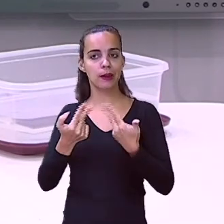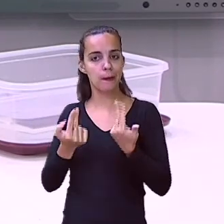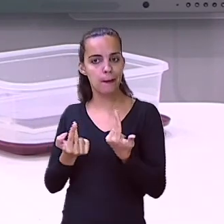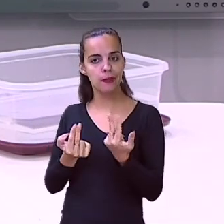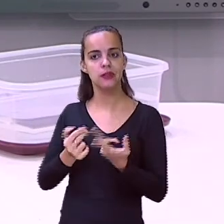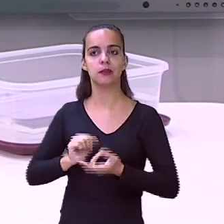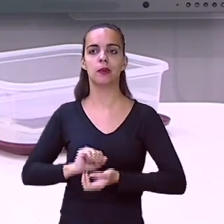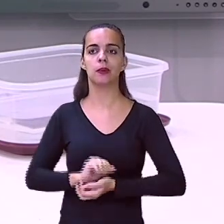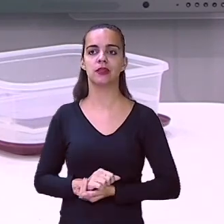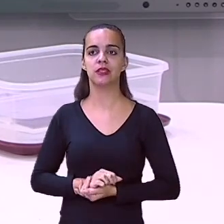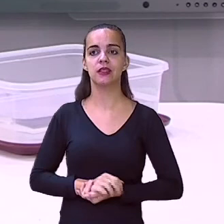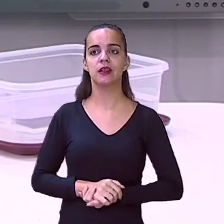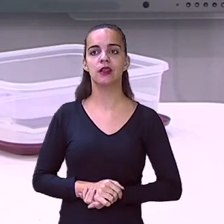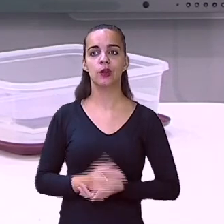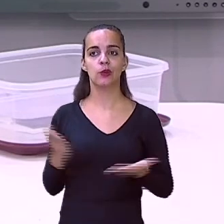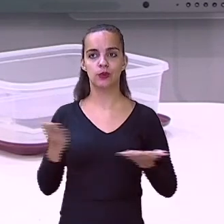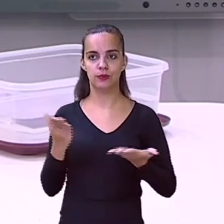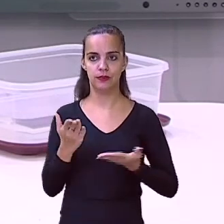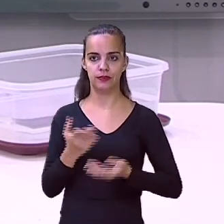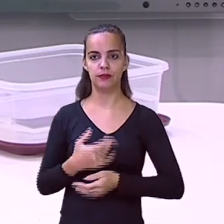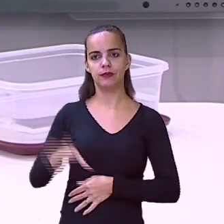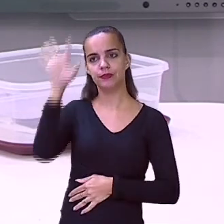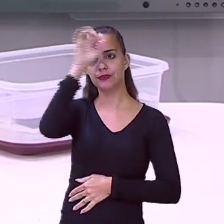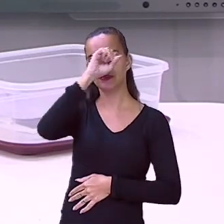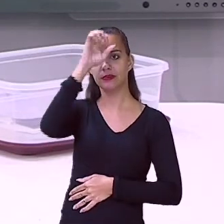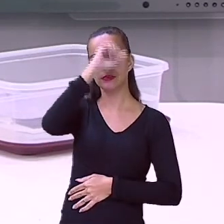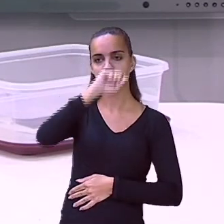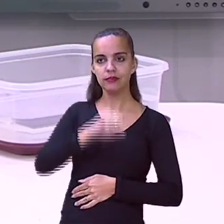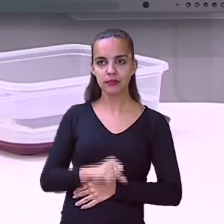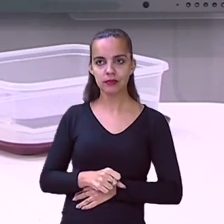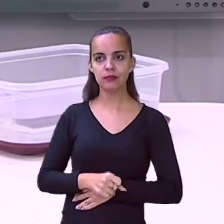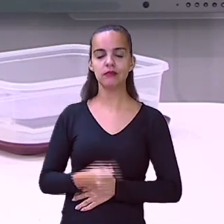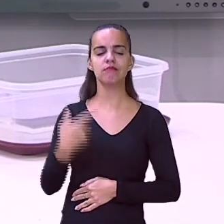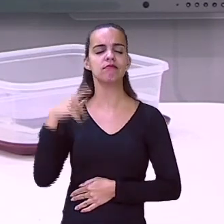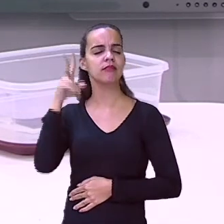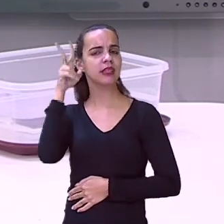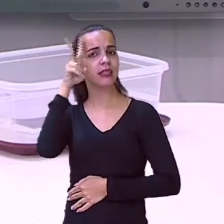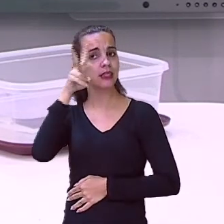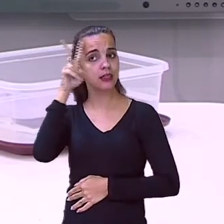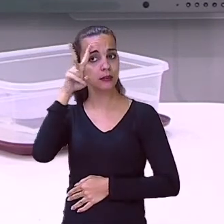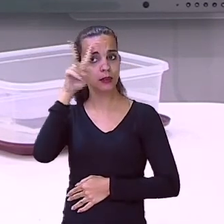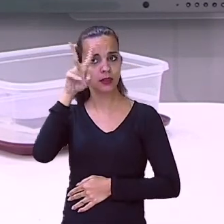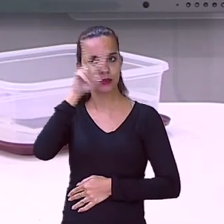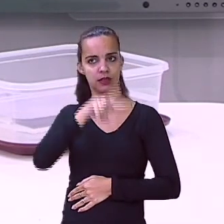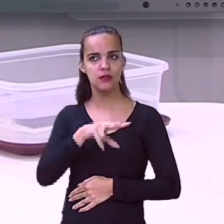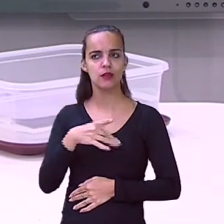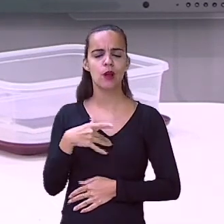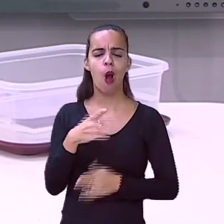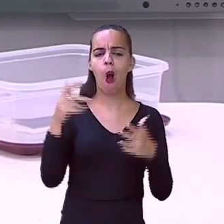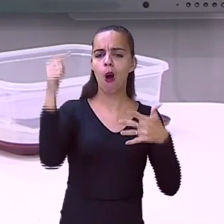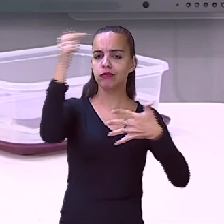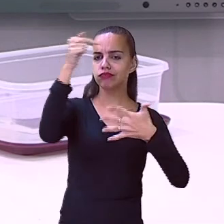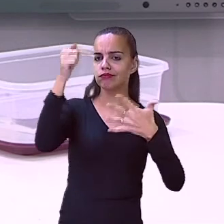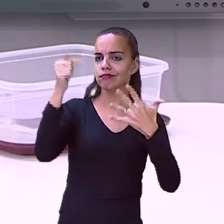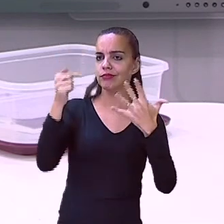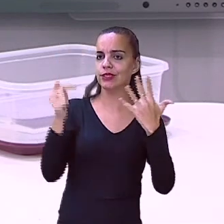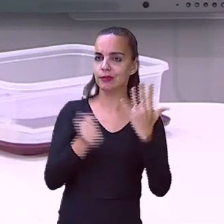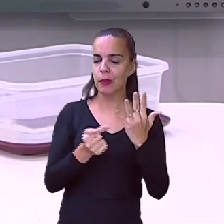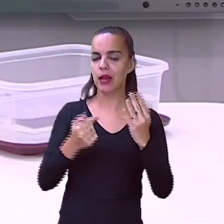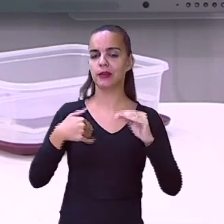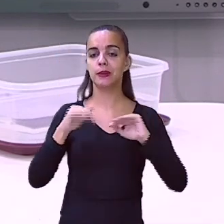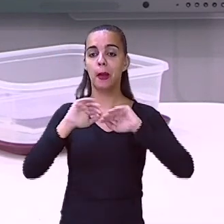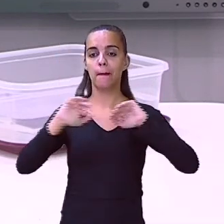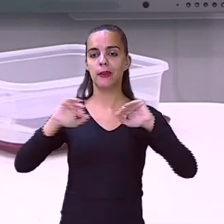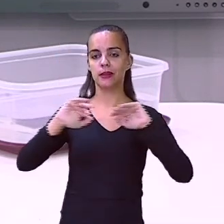Então, hoje nós aprendemos, nós lembramos alguns métodos para